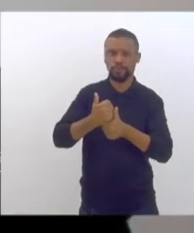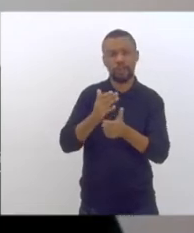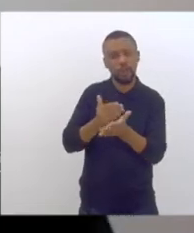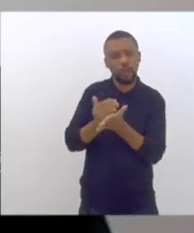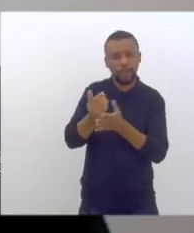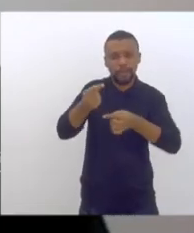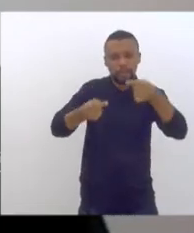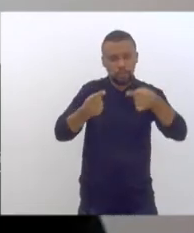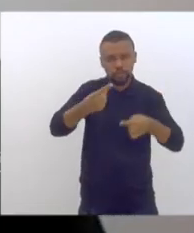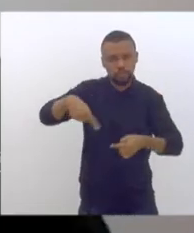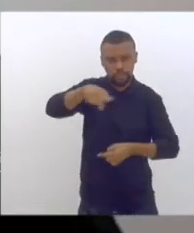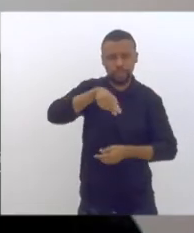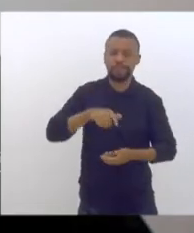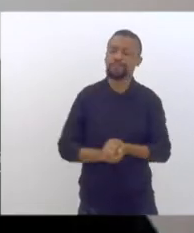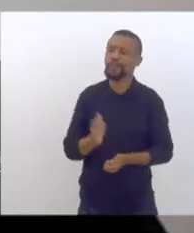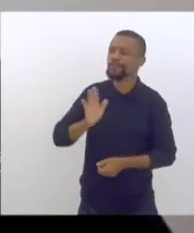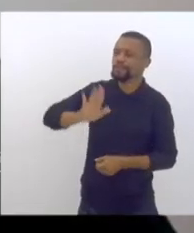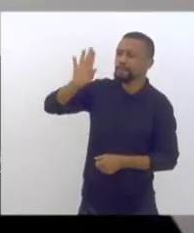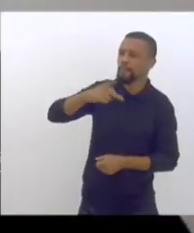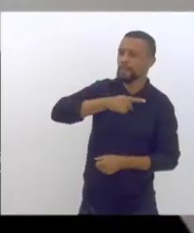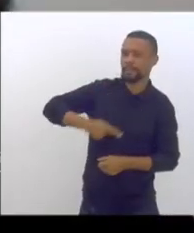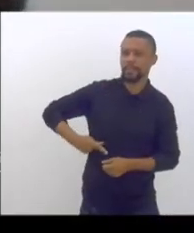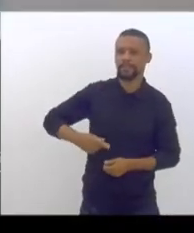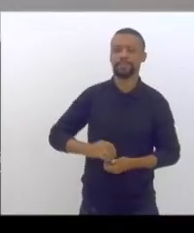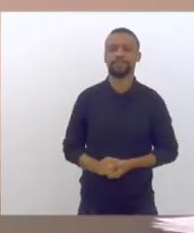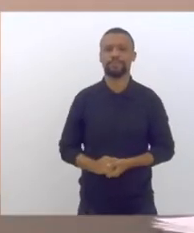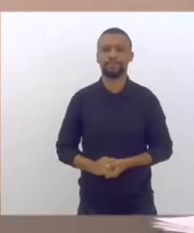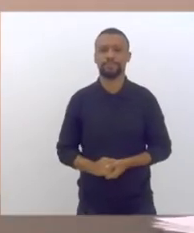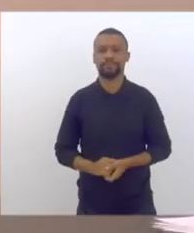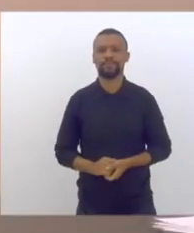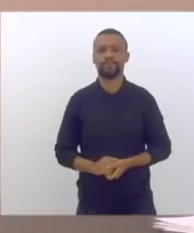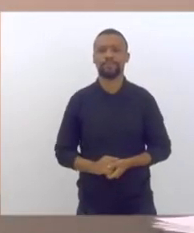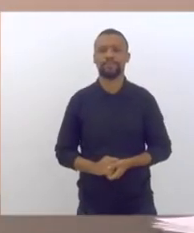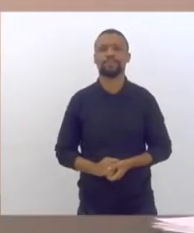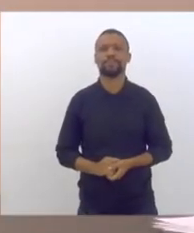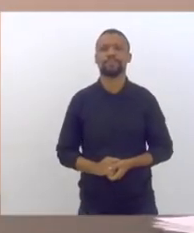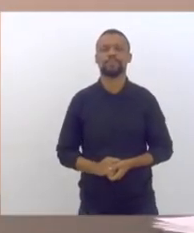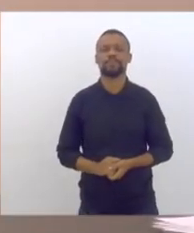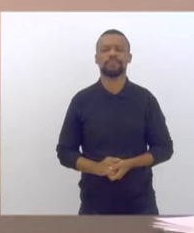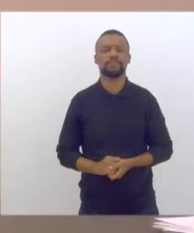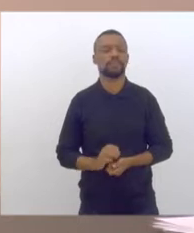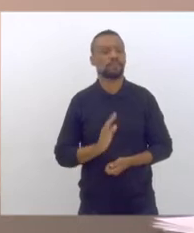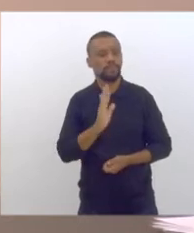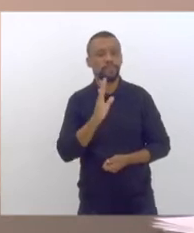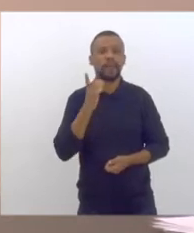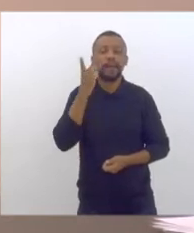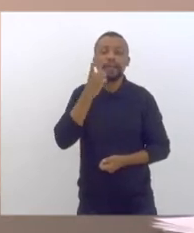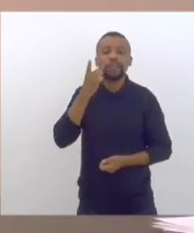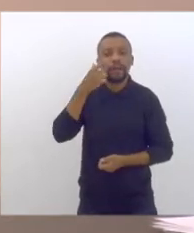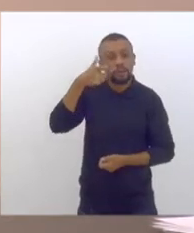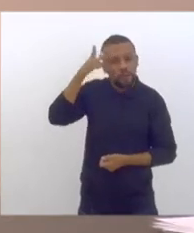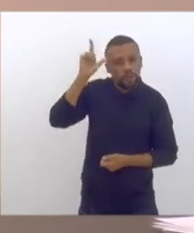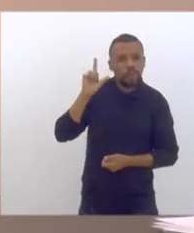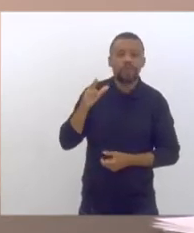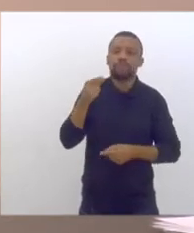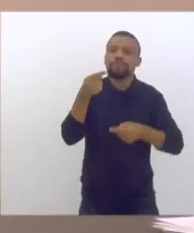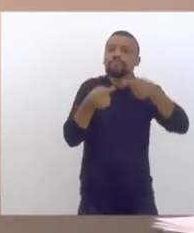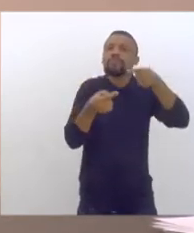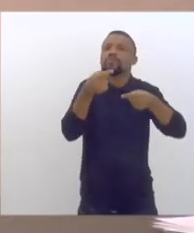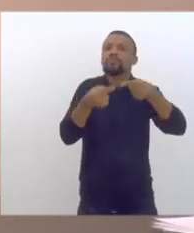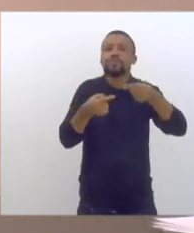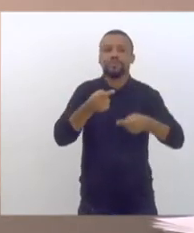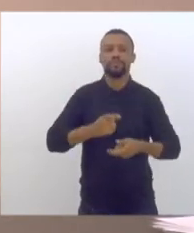seu presente bem presente pois não Deputado Osvaldo vai discutir